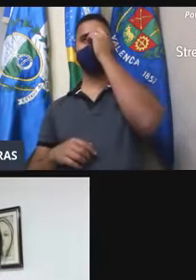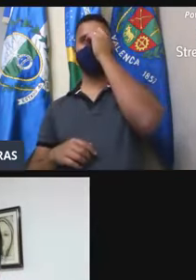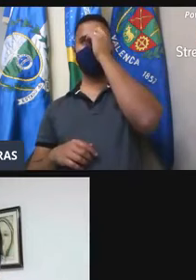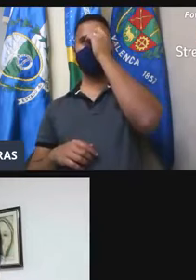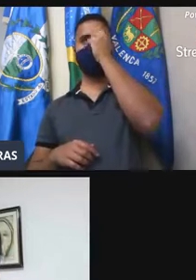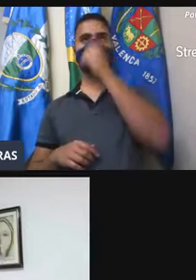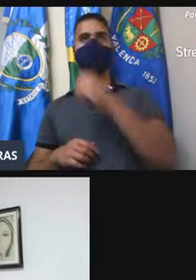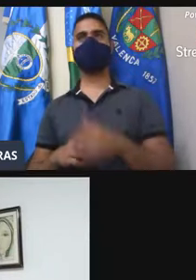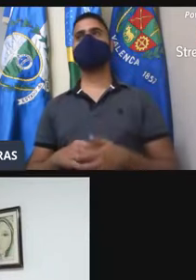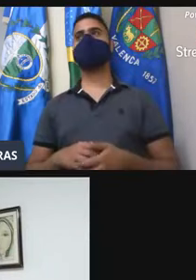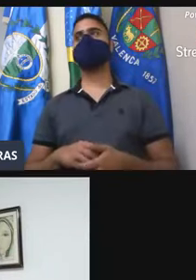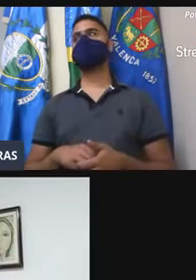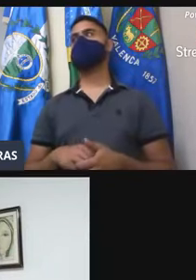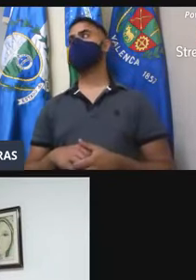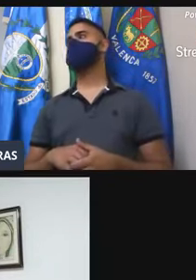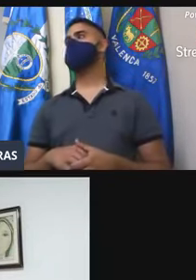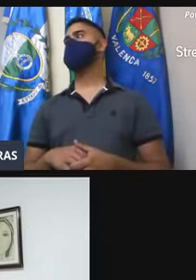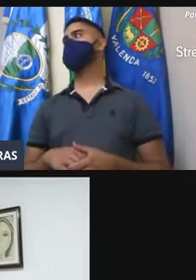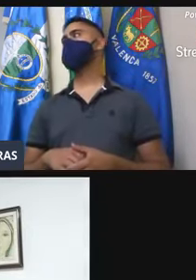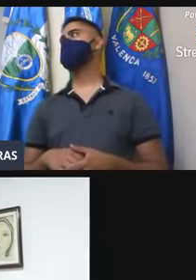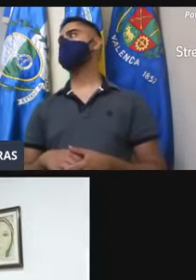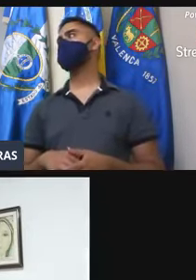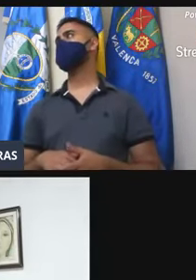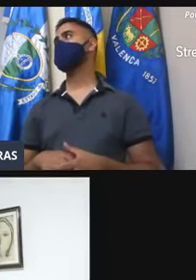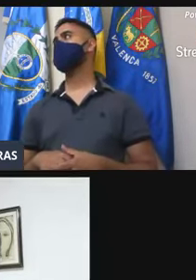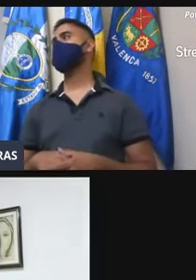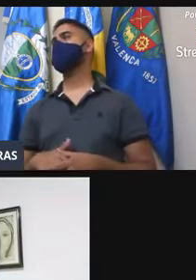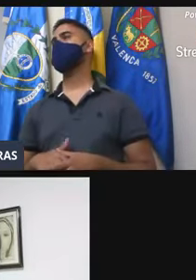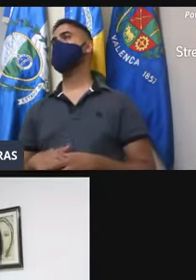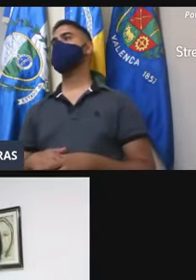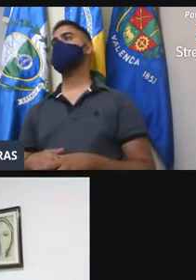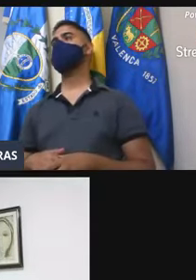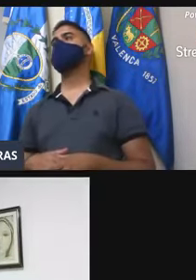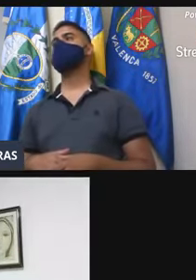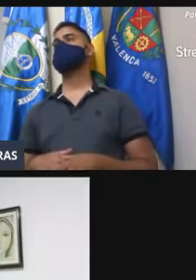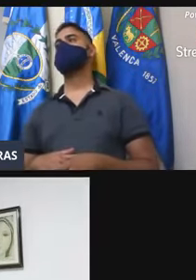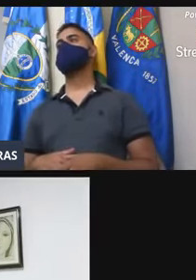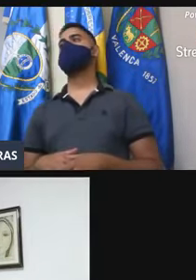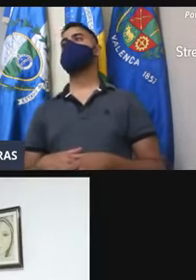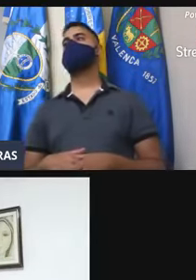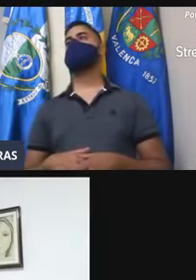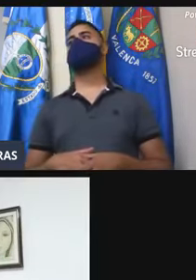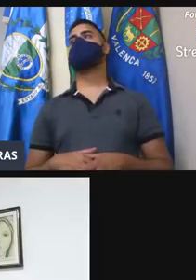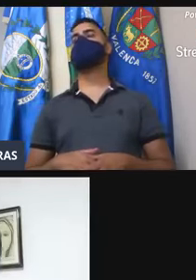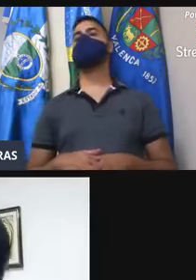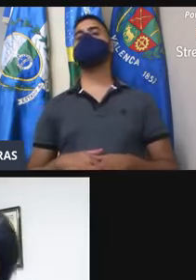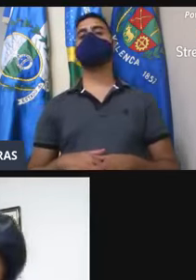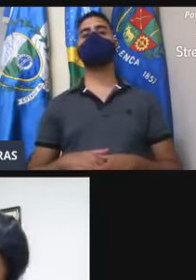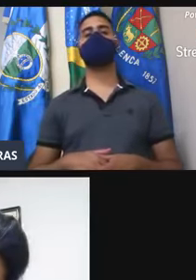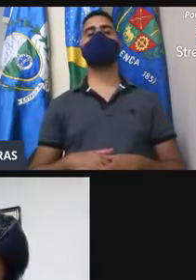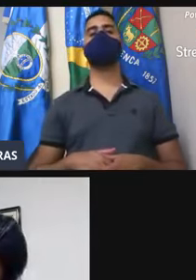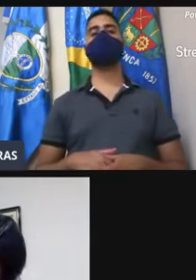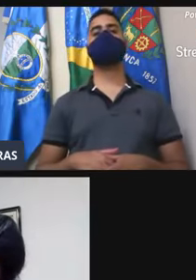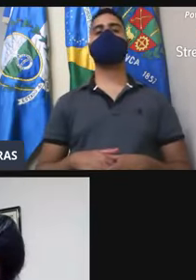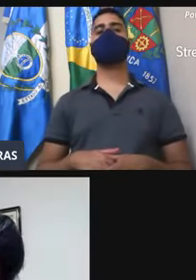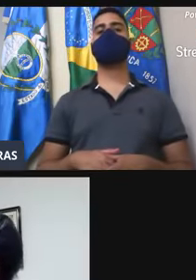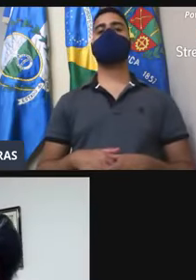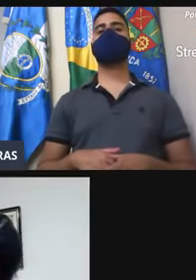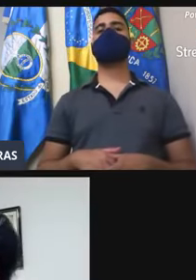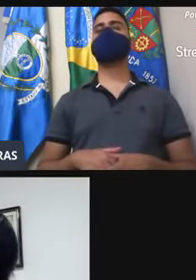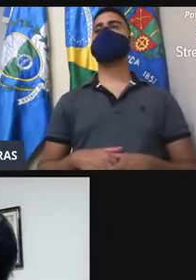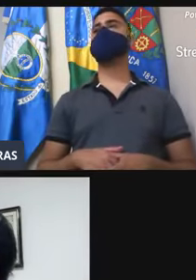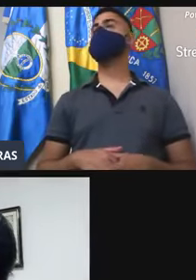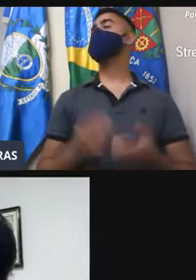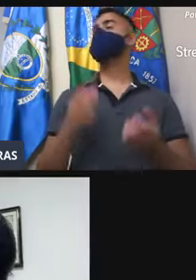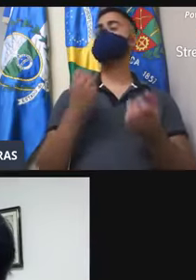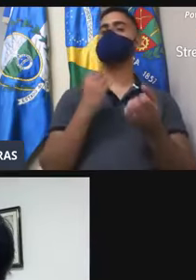o vereador David. Primeiro a fazer uso, professor Rafael de Oliveira Tavares. Senhor presidente,